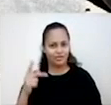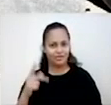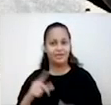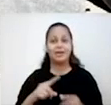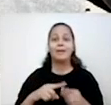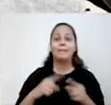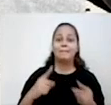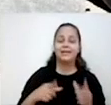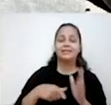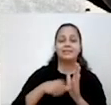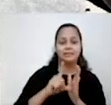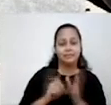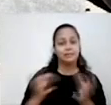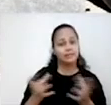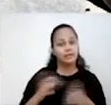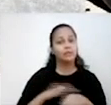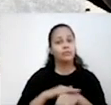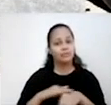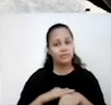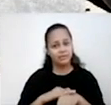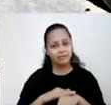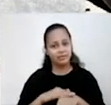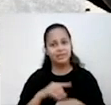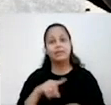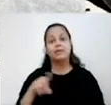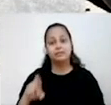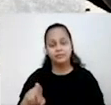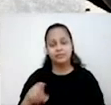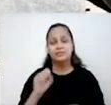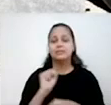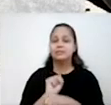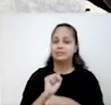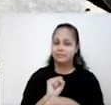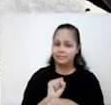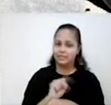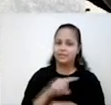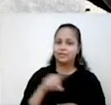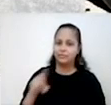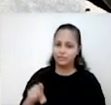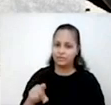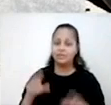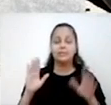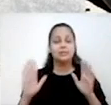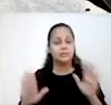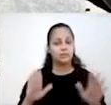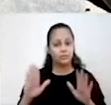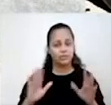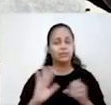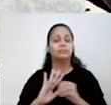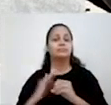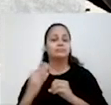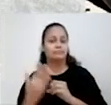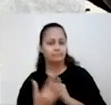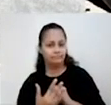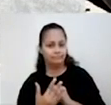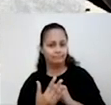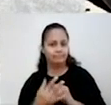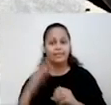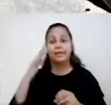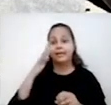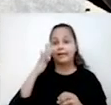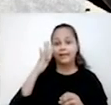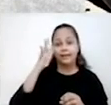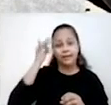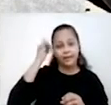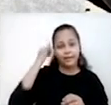de trocar uma palavrinha com vocês. Espero que estejam todos se cuidando nesse período de pandemia, né? Que estejam